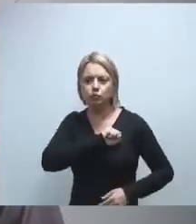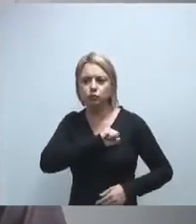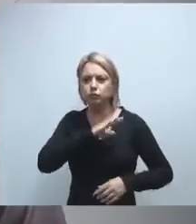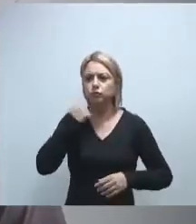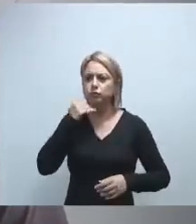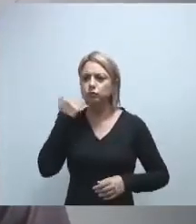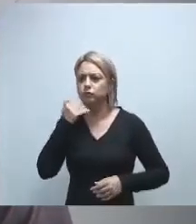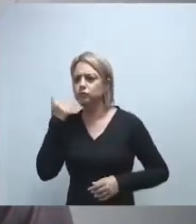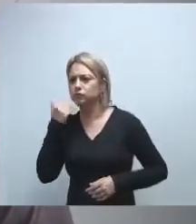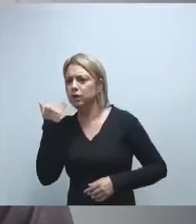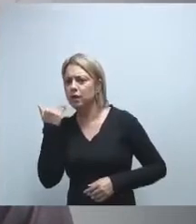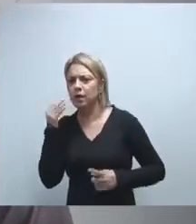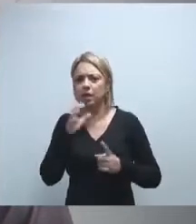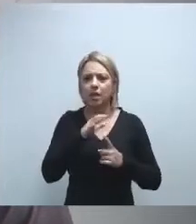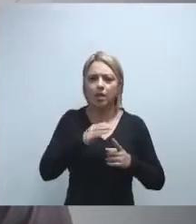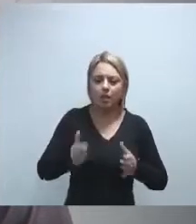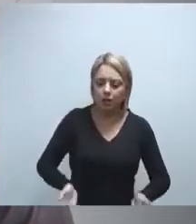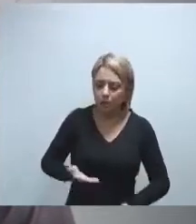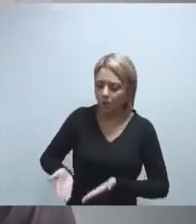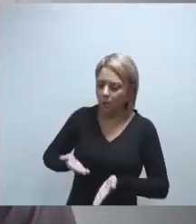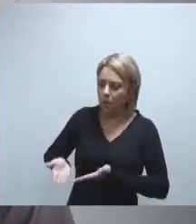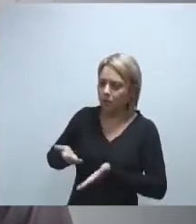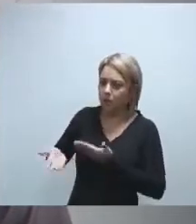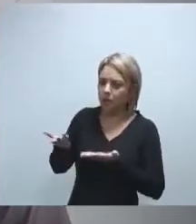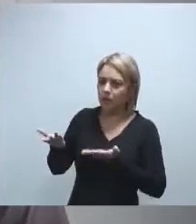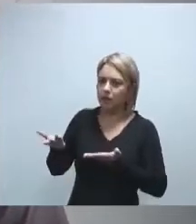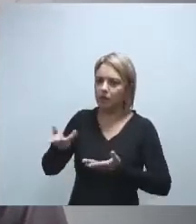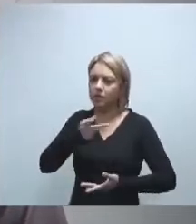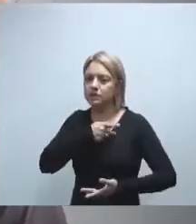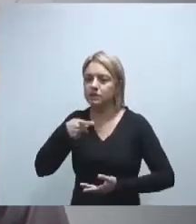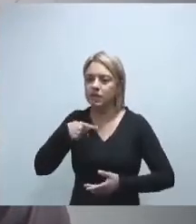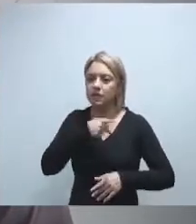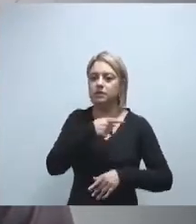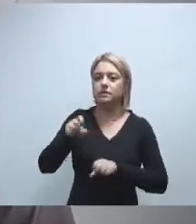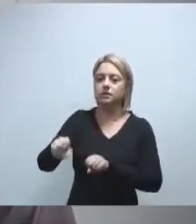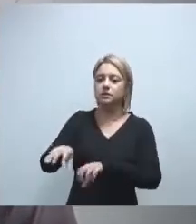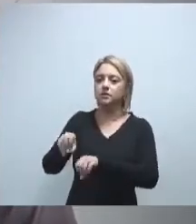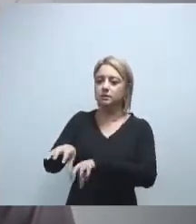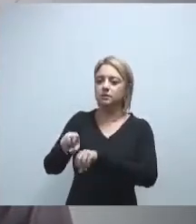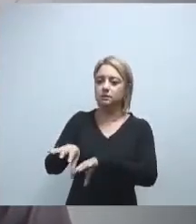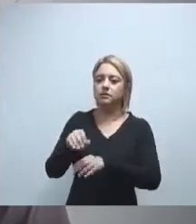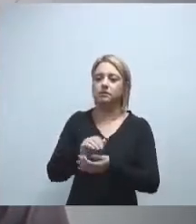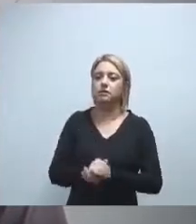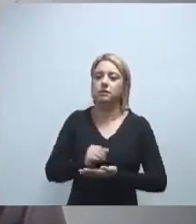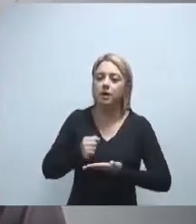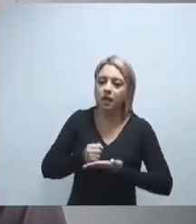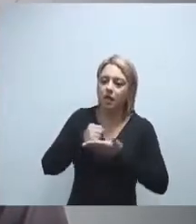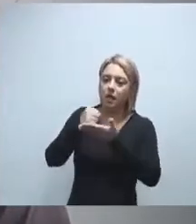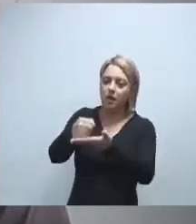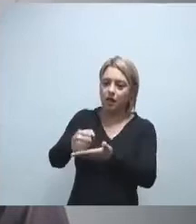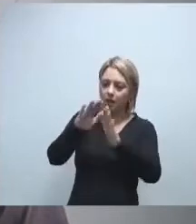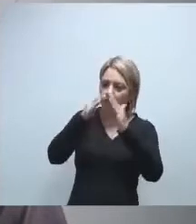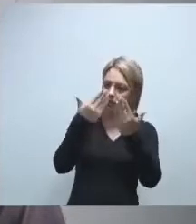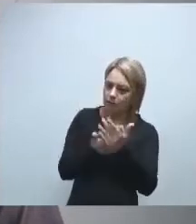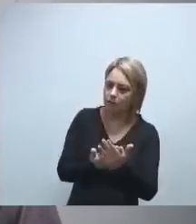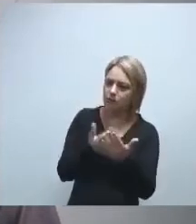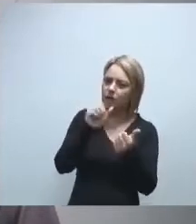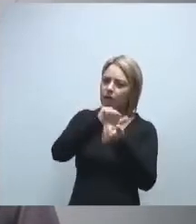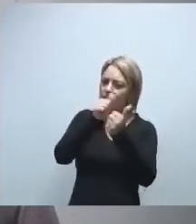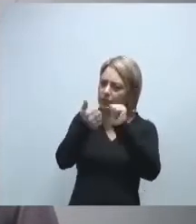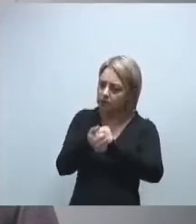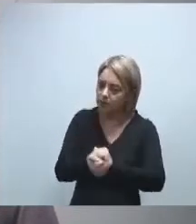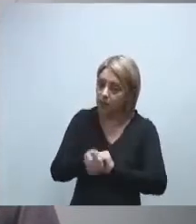se combate dando oportunidade danos à saúde da educação tendo uma assistência escolar adequada